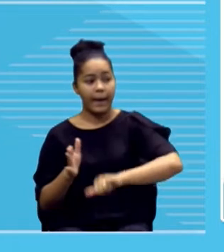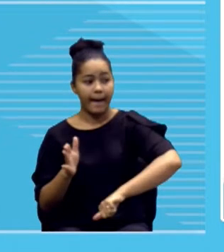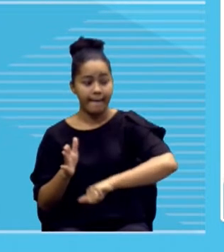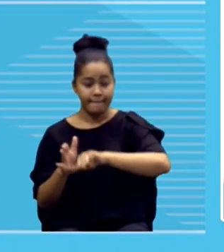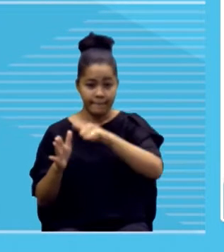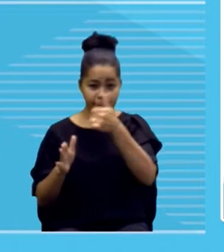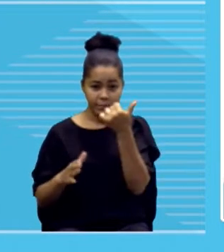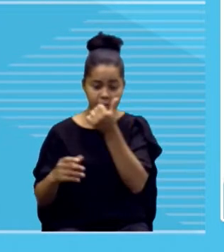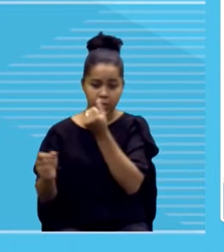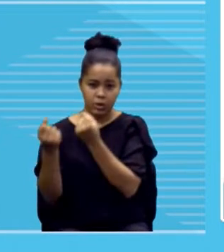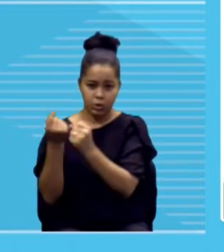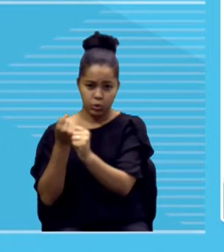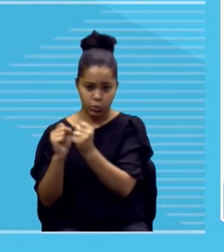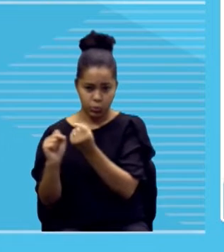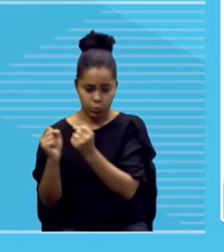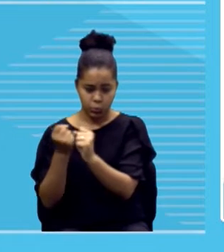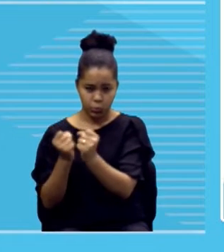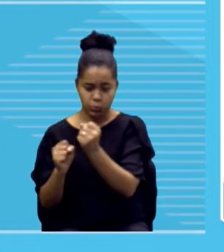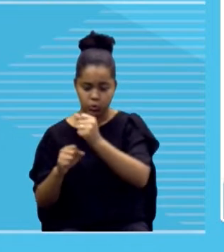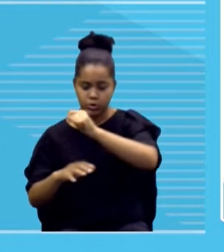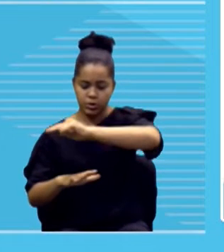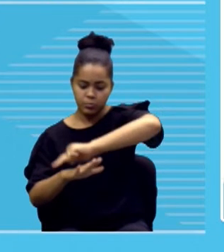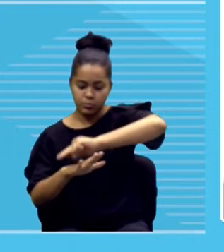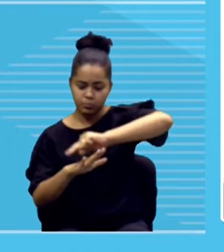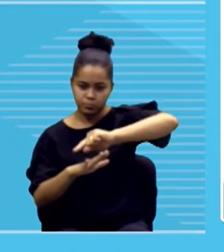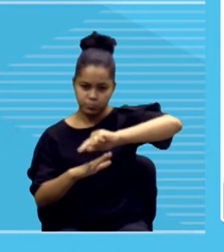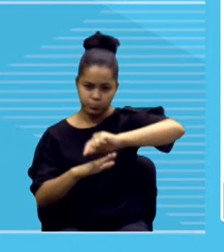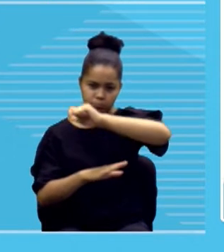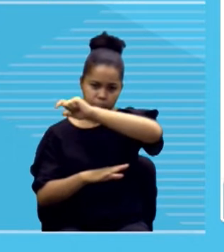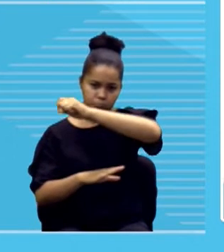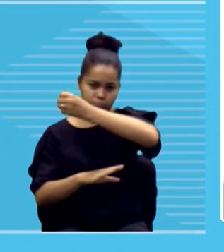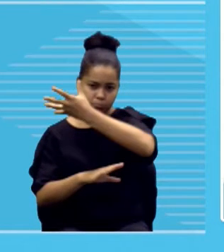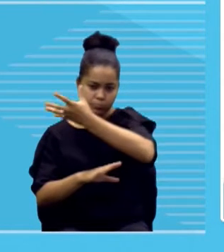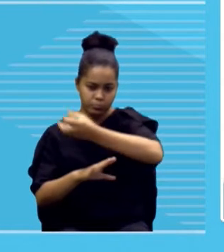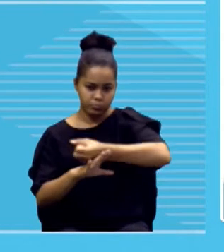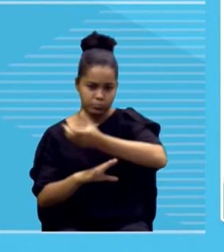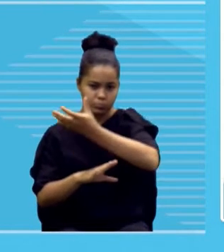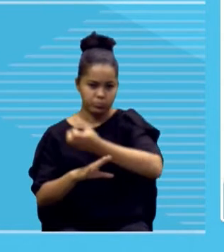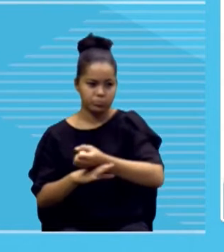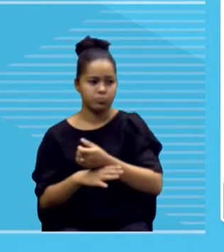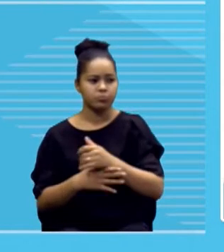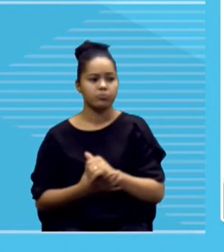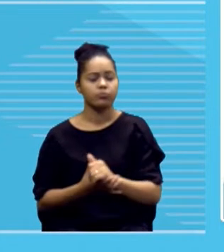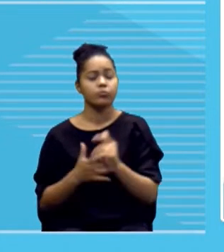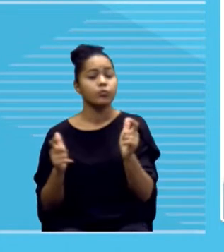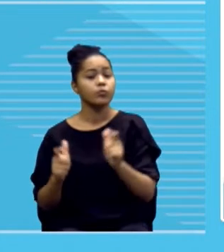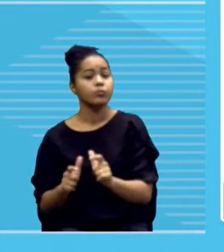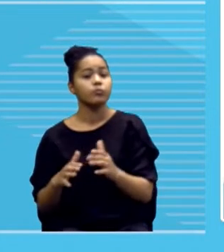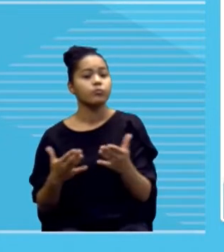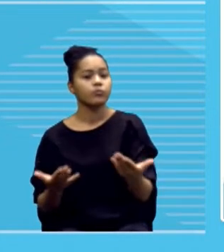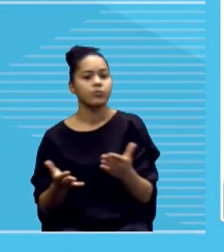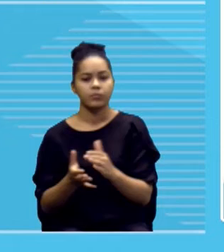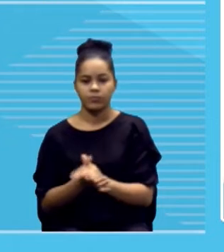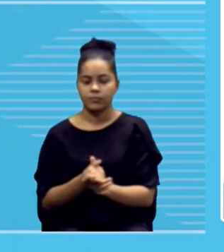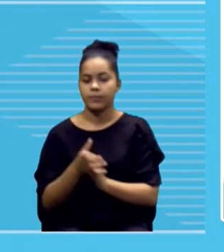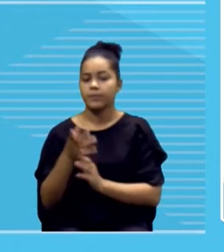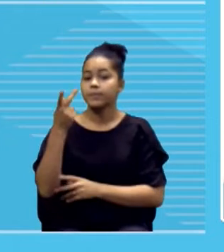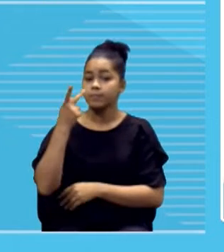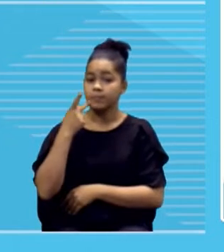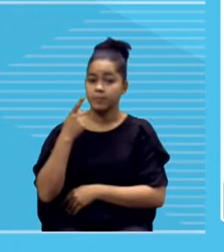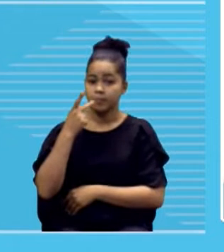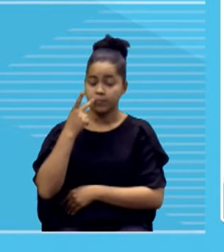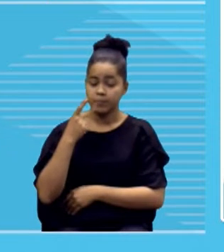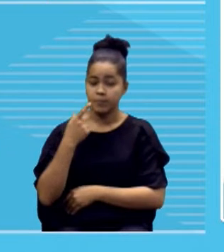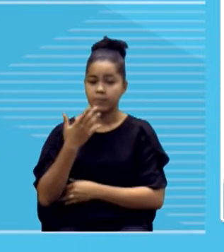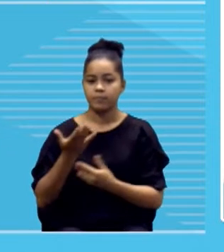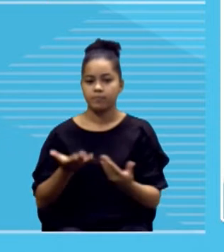em 2011. Ela está localizada no município de Itauá, lá longe, lá meio que no Ceará. E tem capacidade